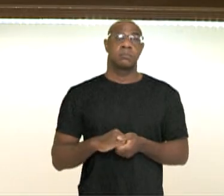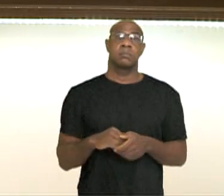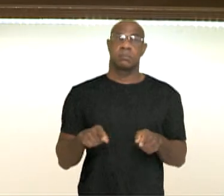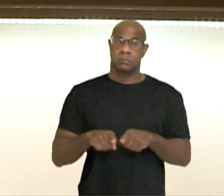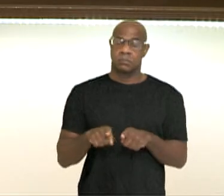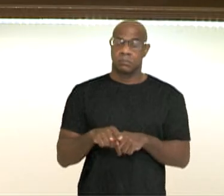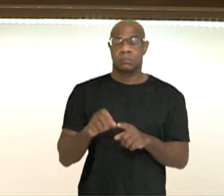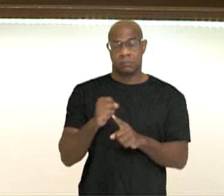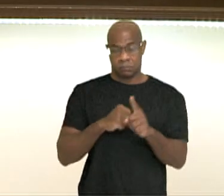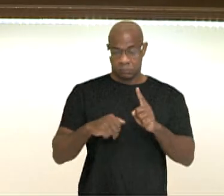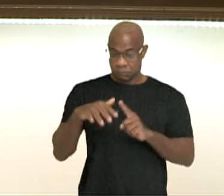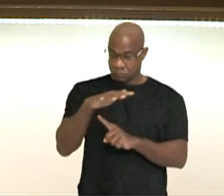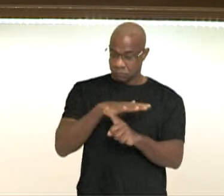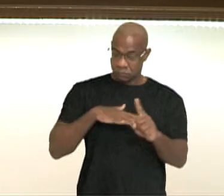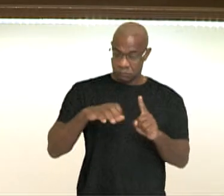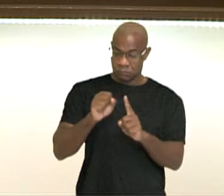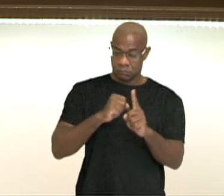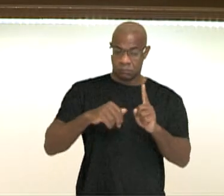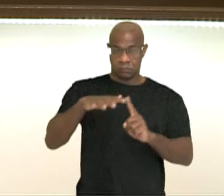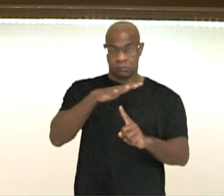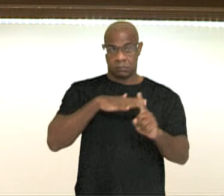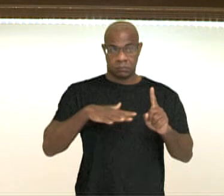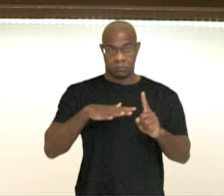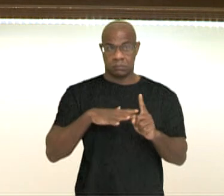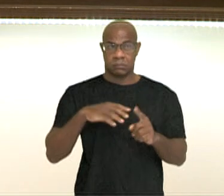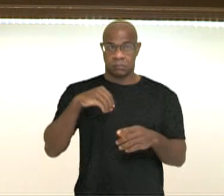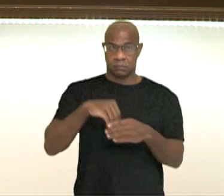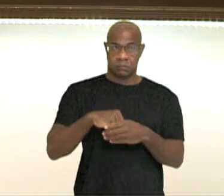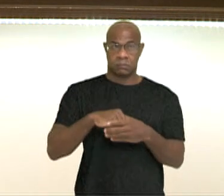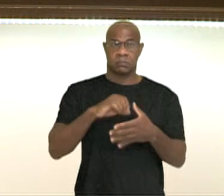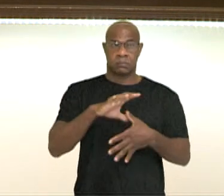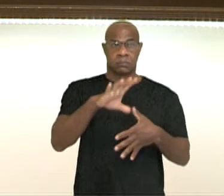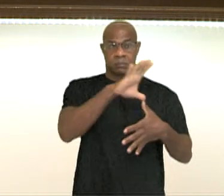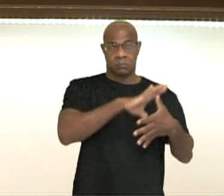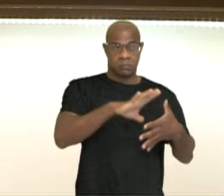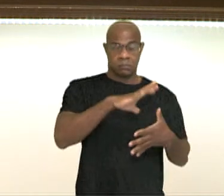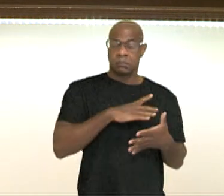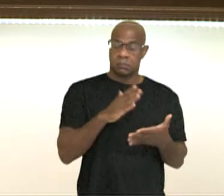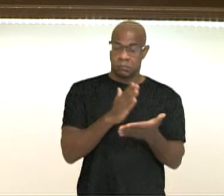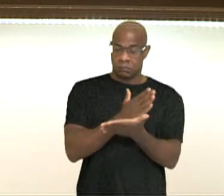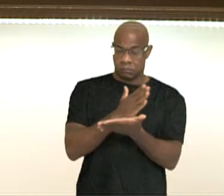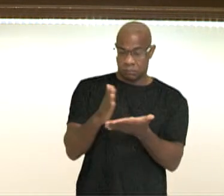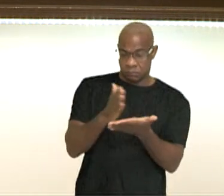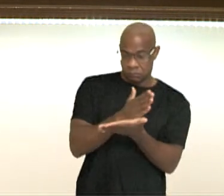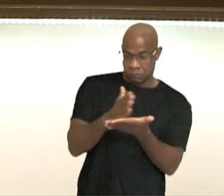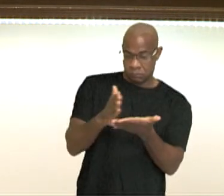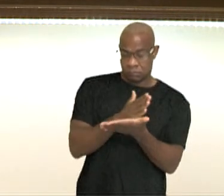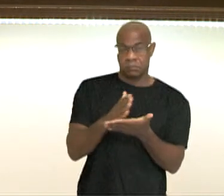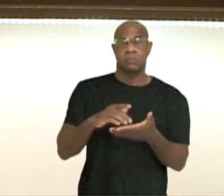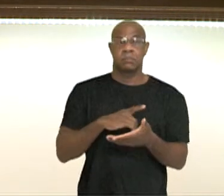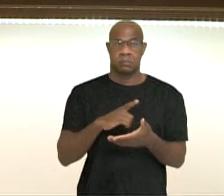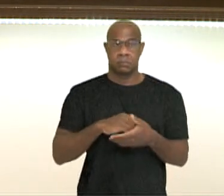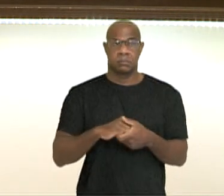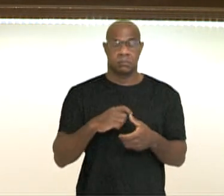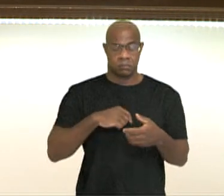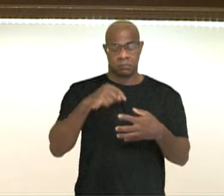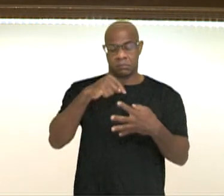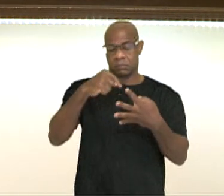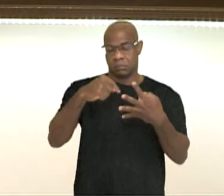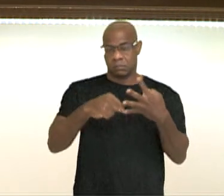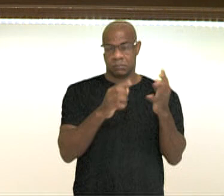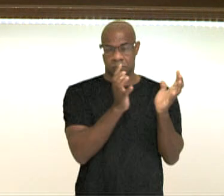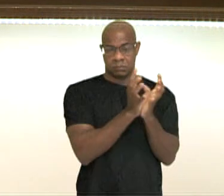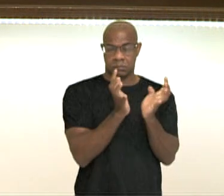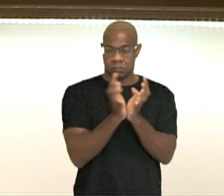sociedade que existia nessa América Espanhola como um todo é bastante subdividida, ela é bastante hierarquizada